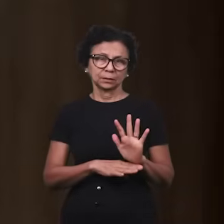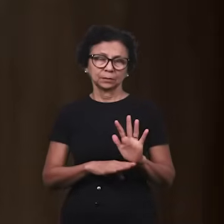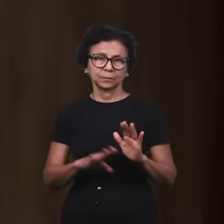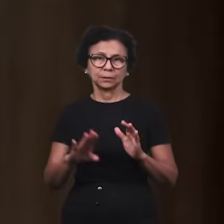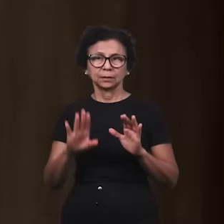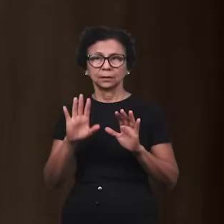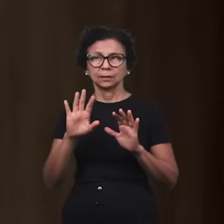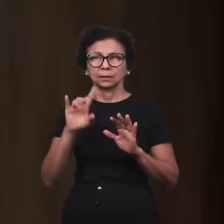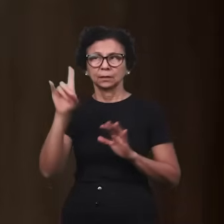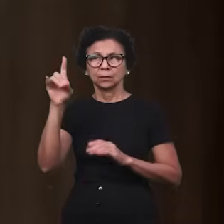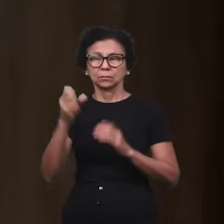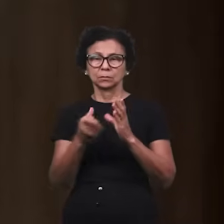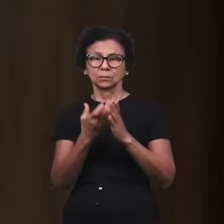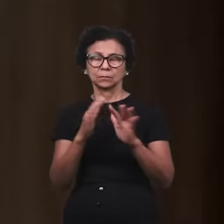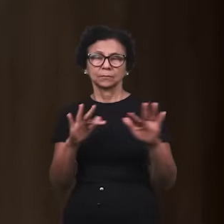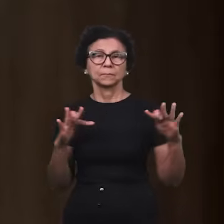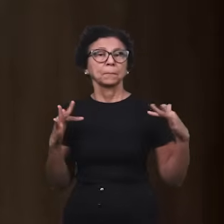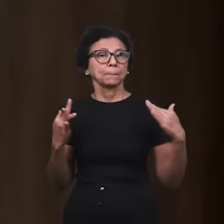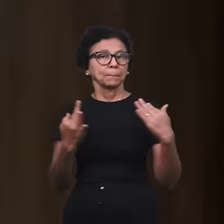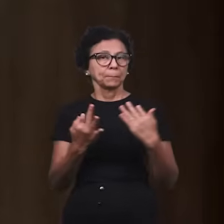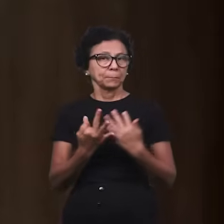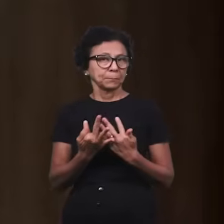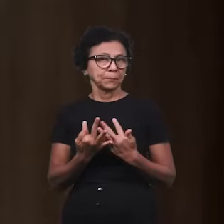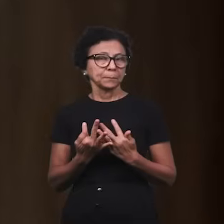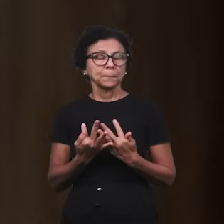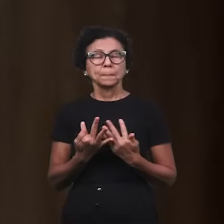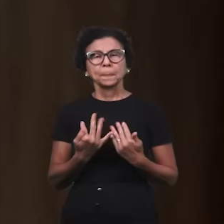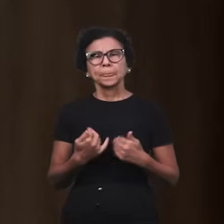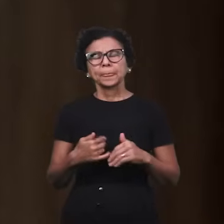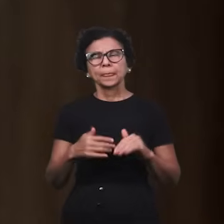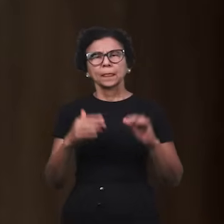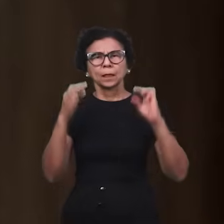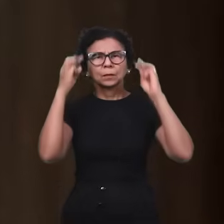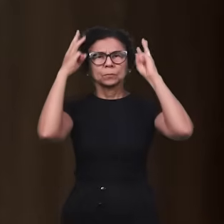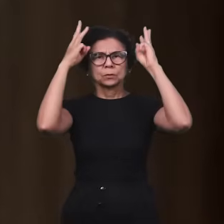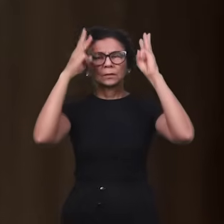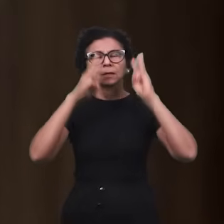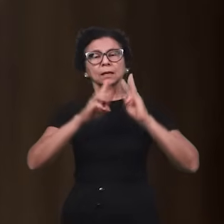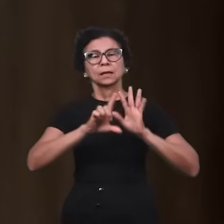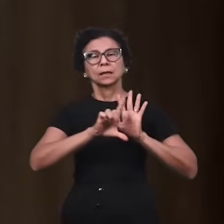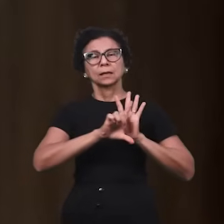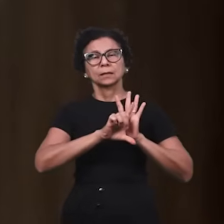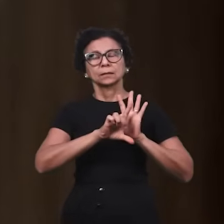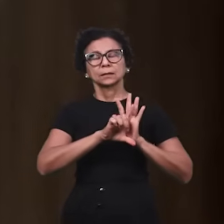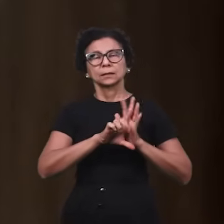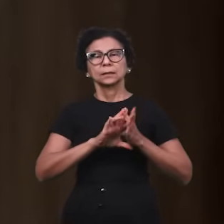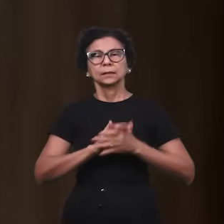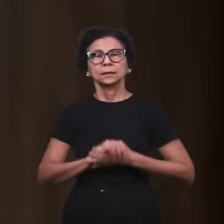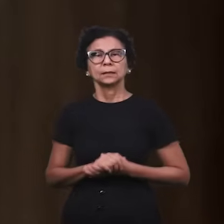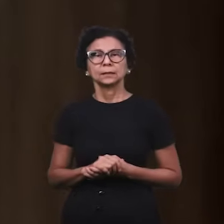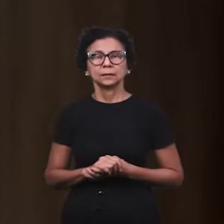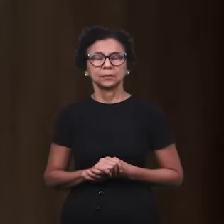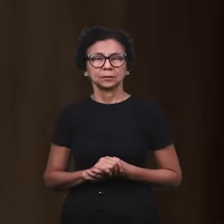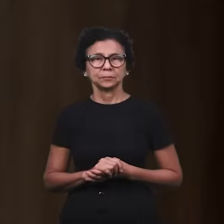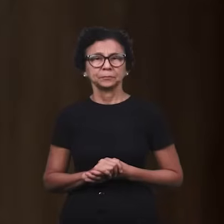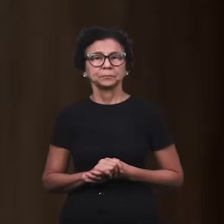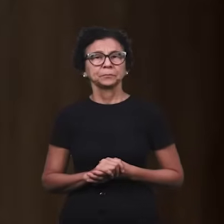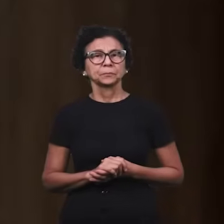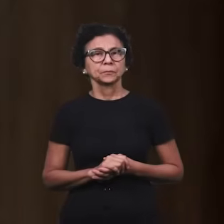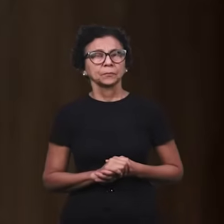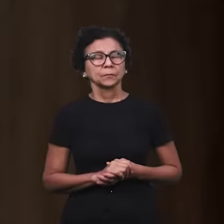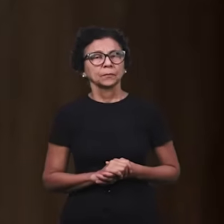um projeto de Deus. Então, a lei de Moisés vai diferenciar entre